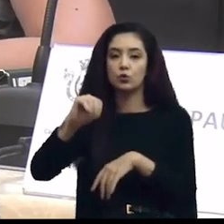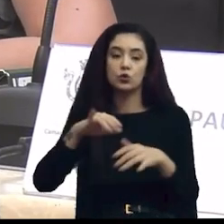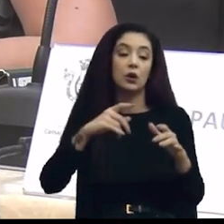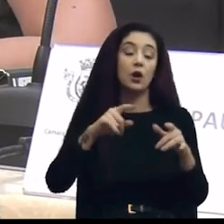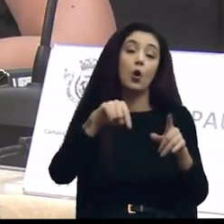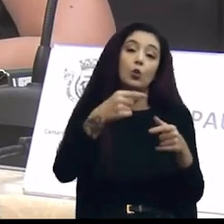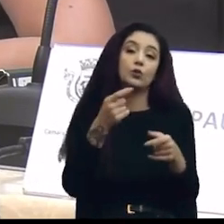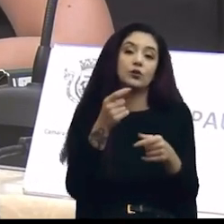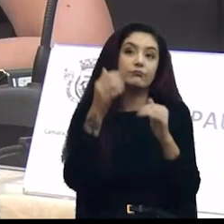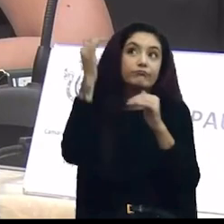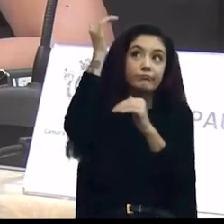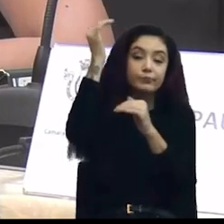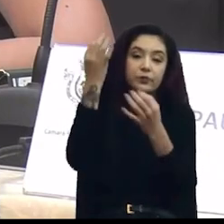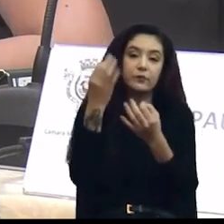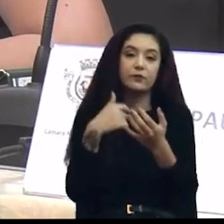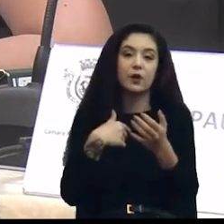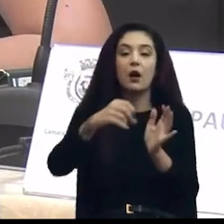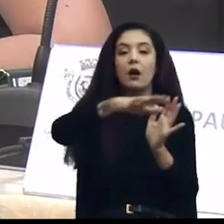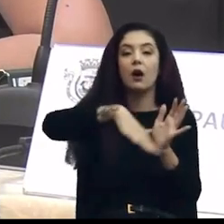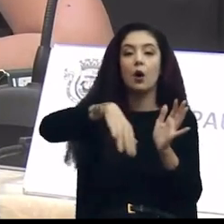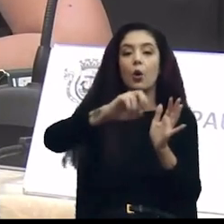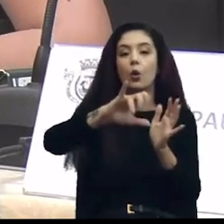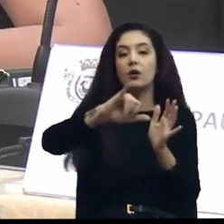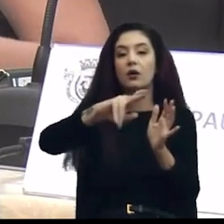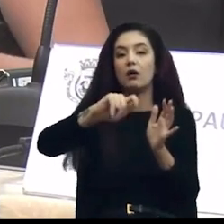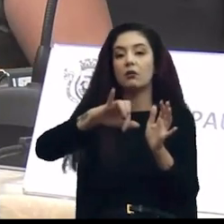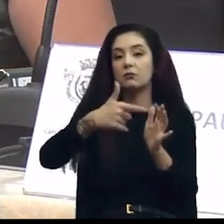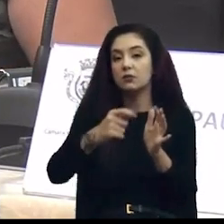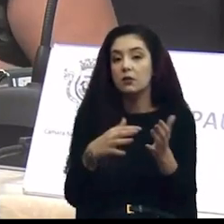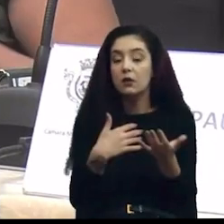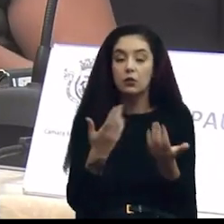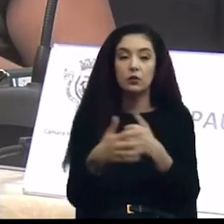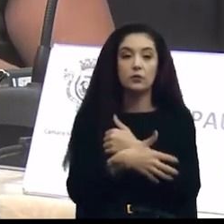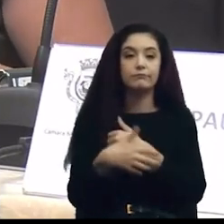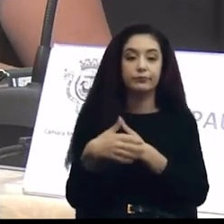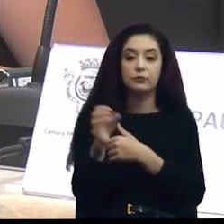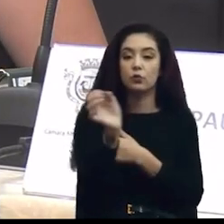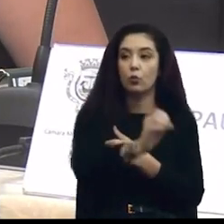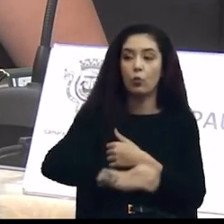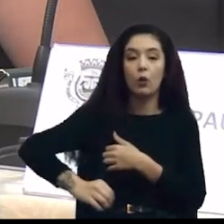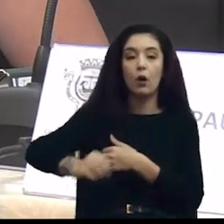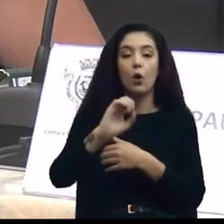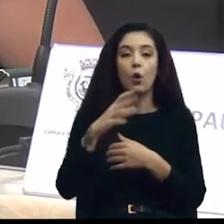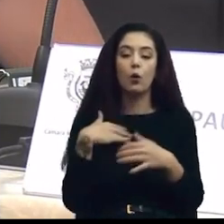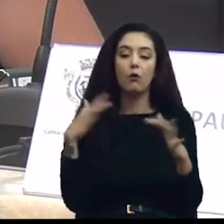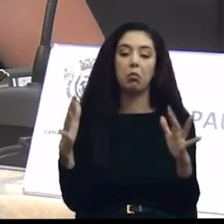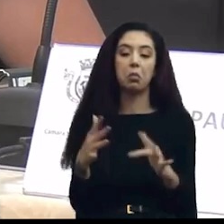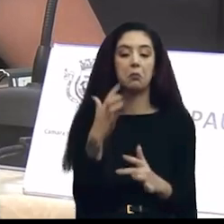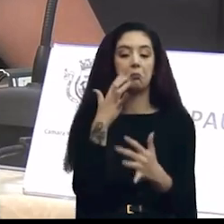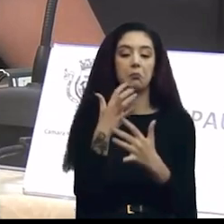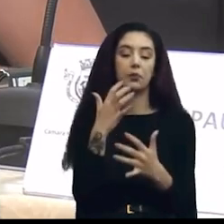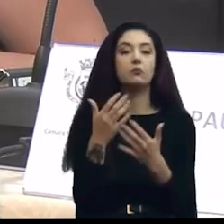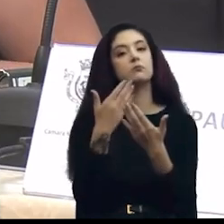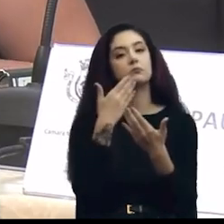Comboios do Oriente. Nas últimas semanas observámos que muitos destes espaços se encontram agora sem pessoas sem abrigo ou, pelo menos, com uma redução visível, o